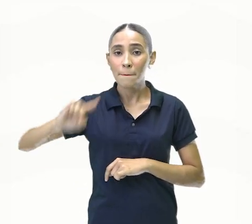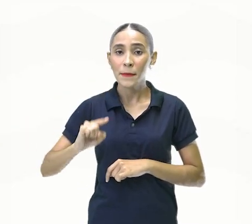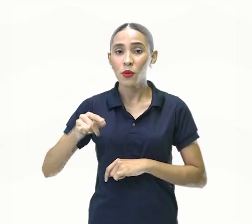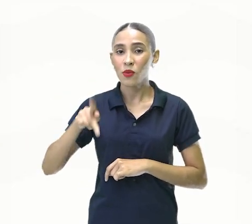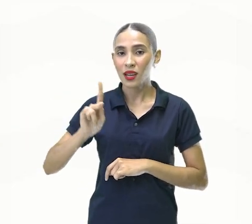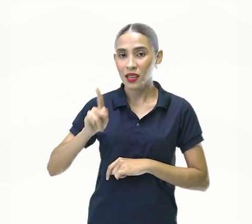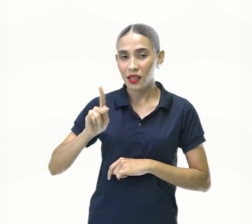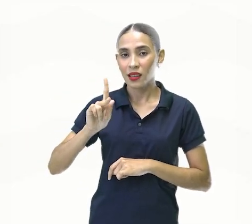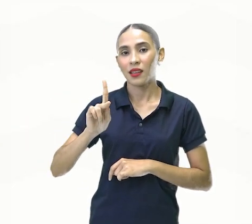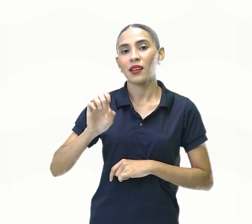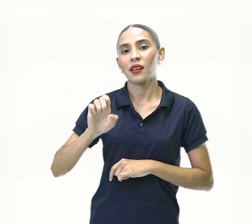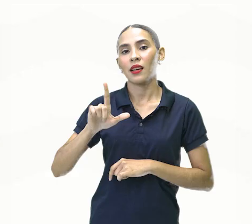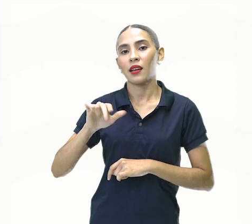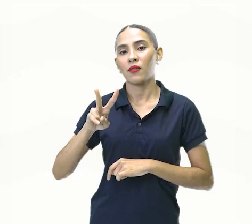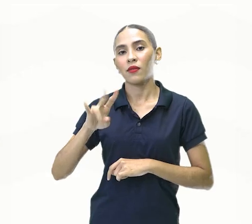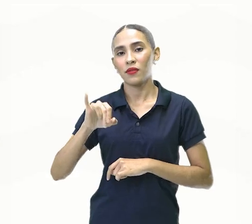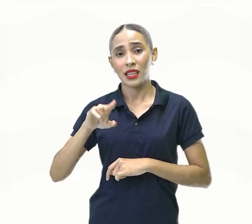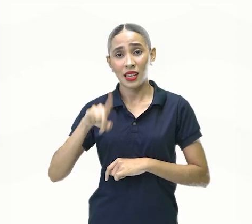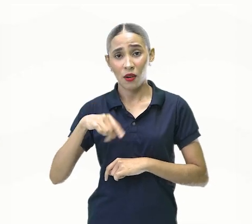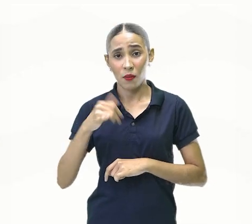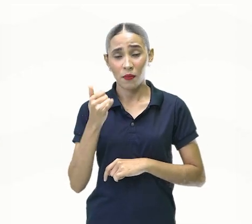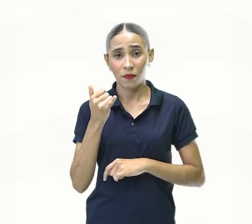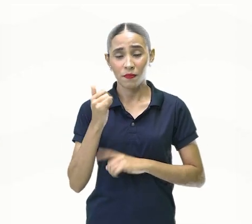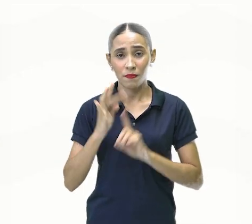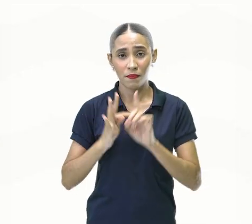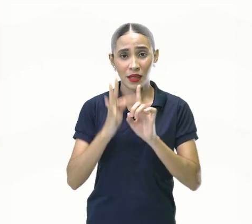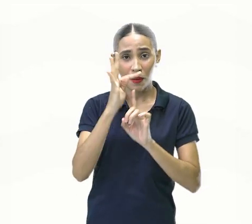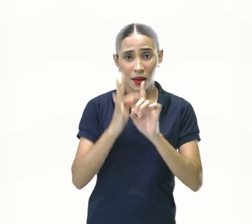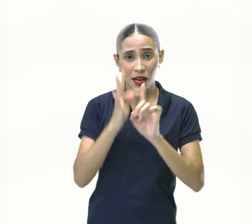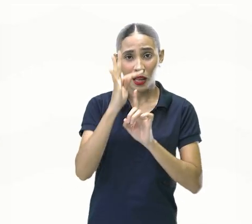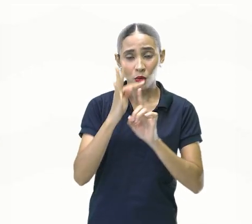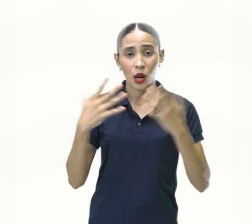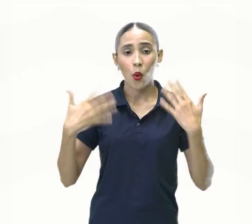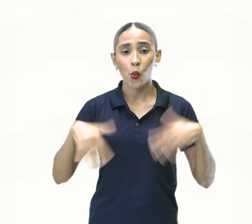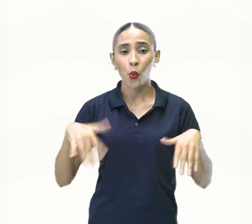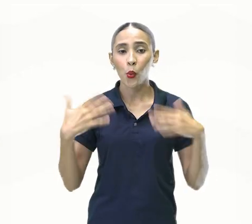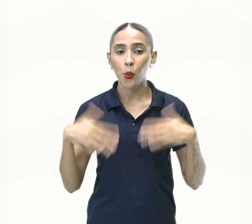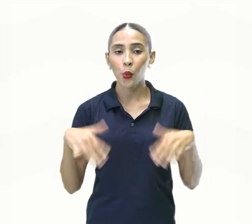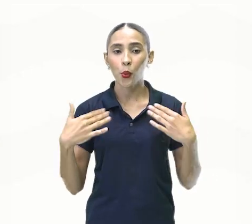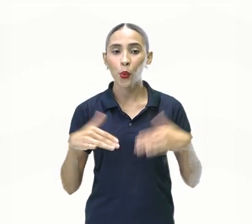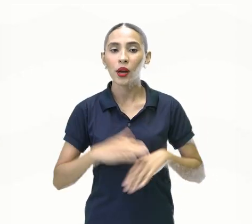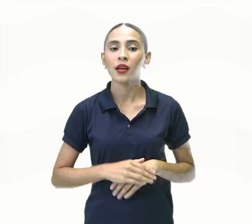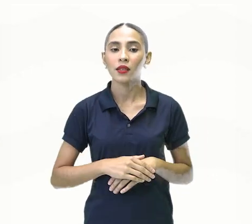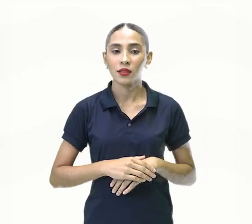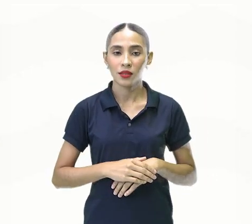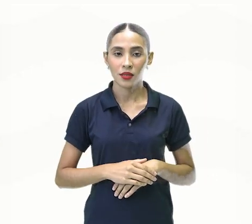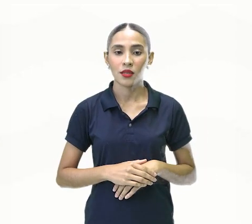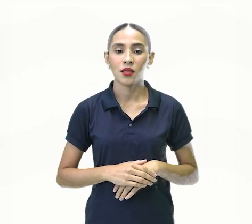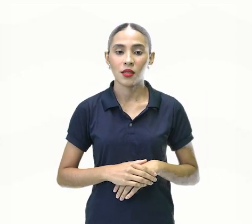É uma temperatura muito alta, você observa aí. 7.000 Kelvin,